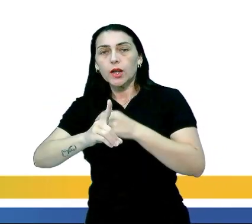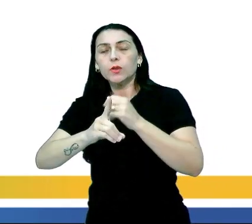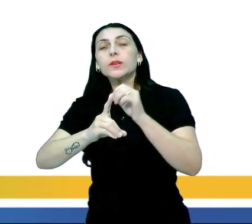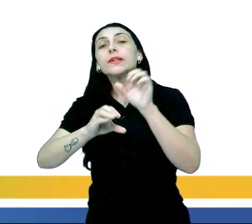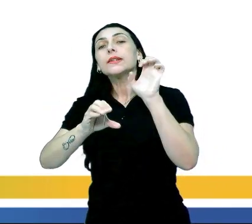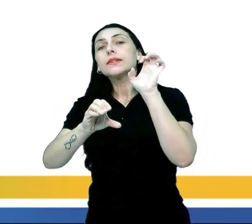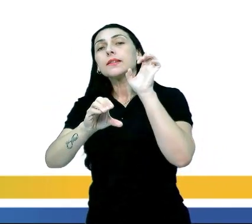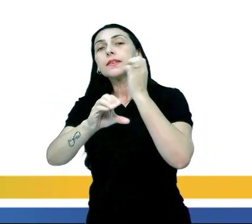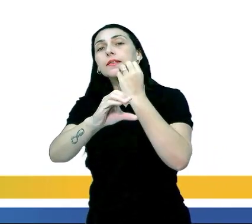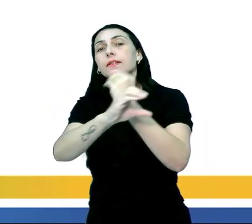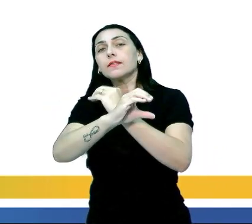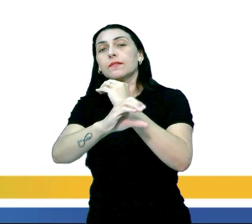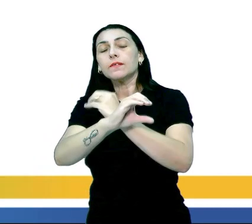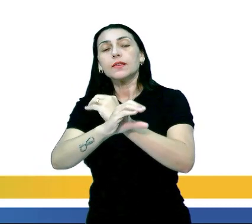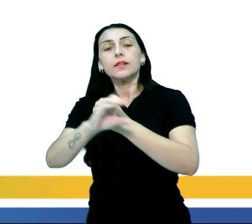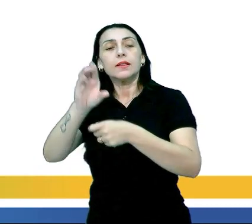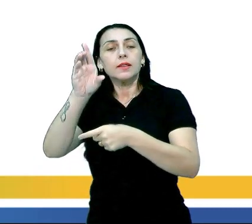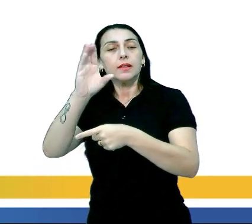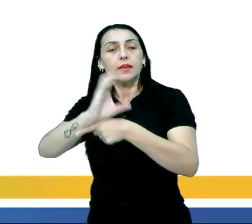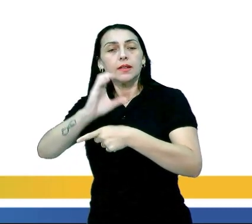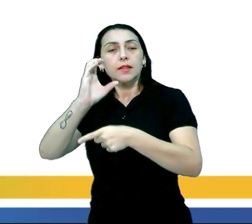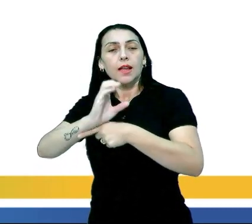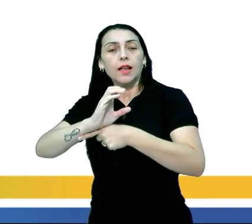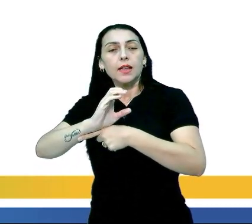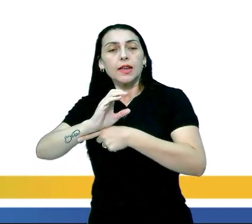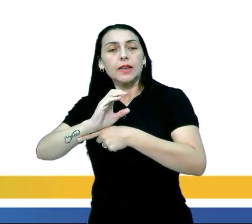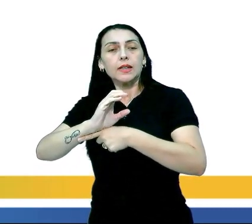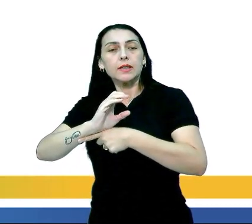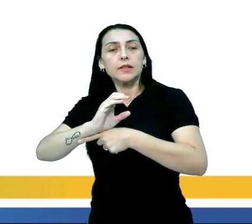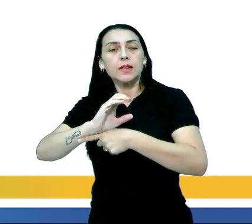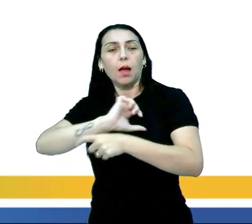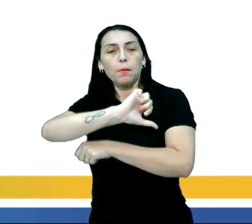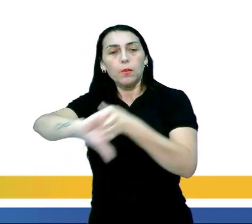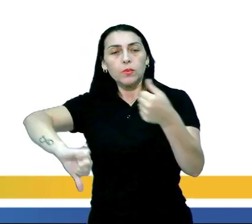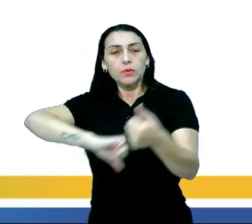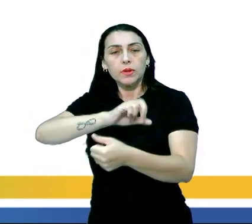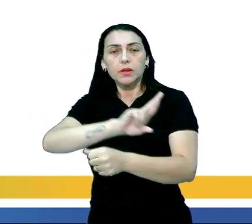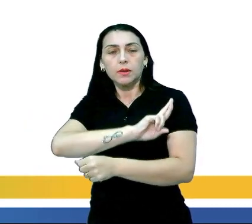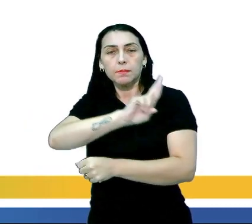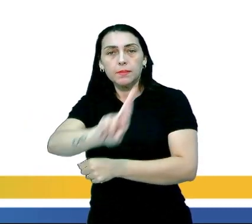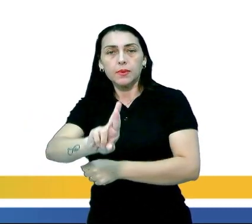dos direitos civis. Letra C, distorção na